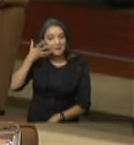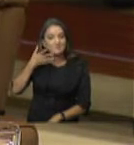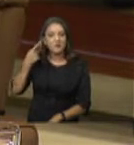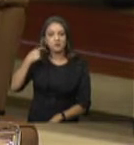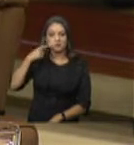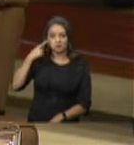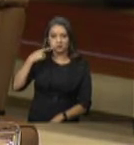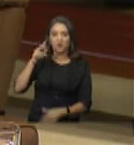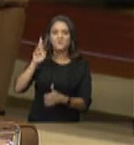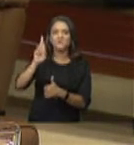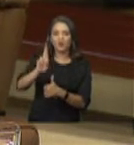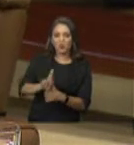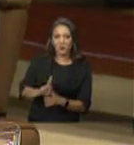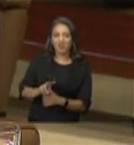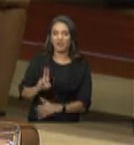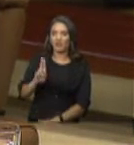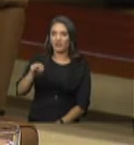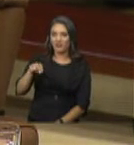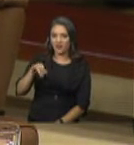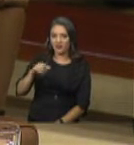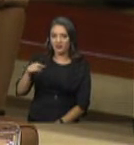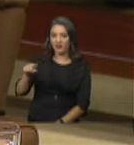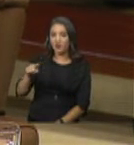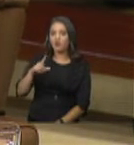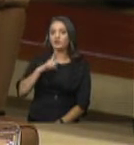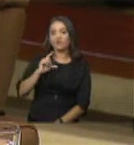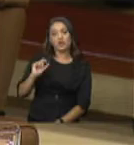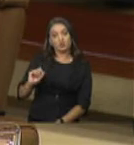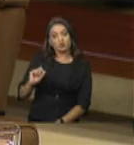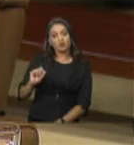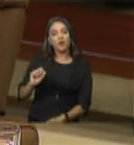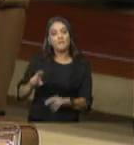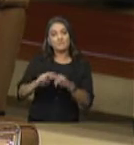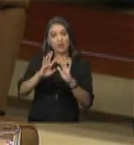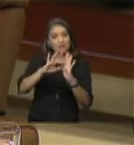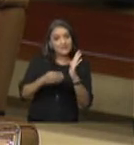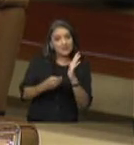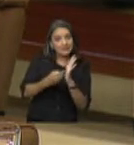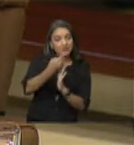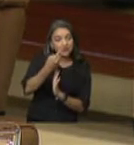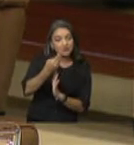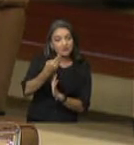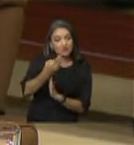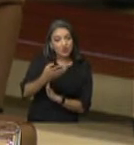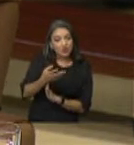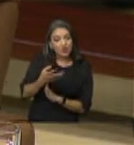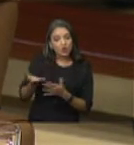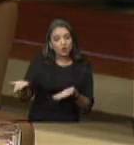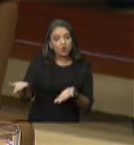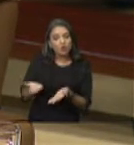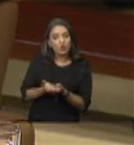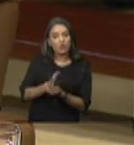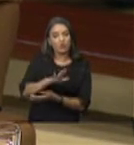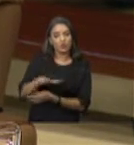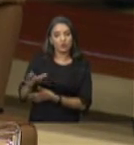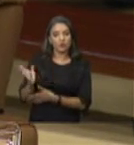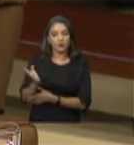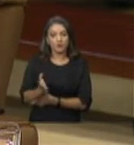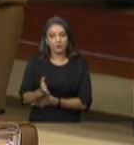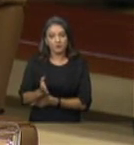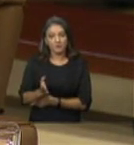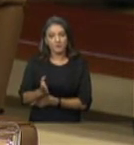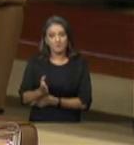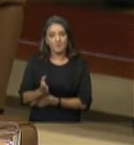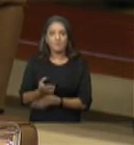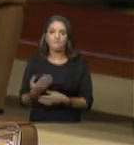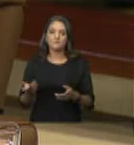procurador da parte autora nos limites da petição inicial da ação rescisória como